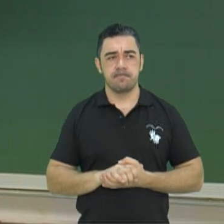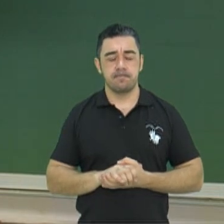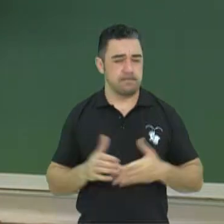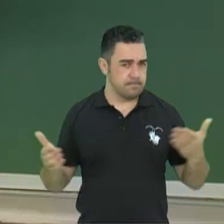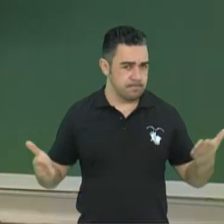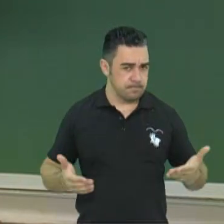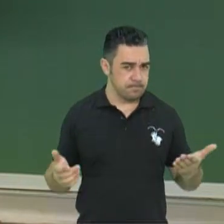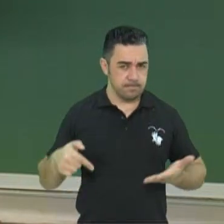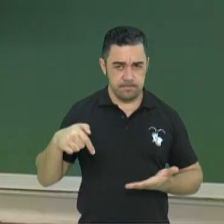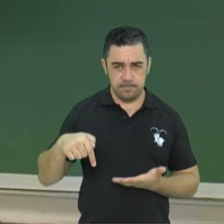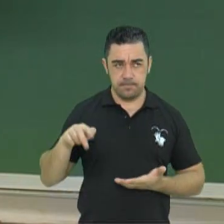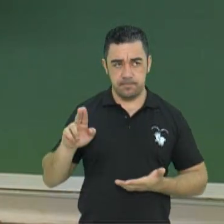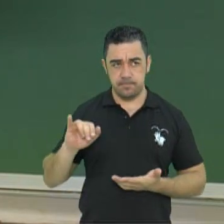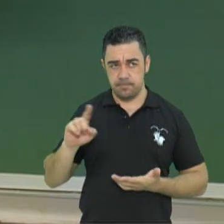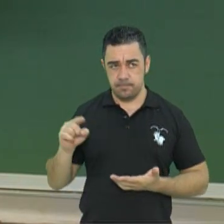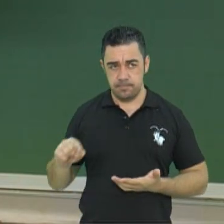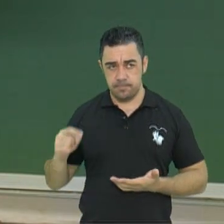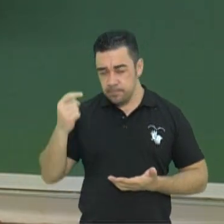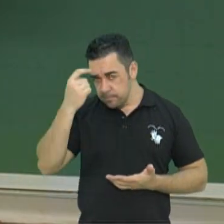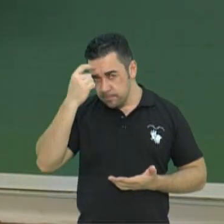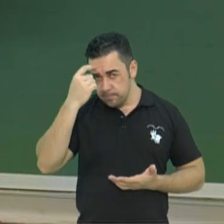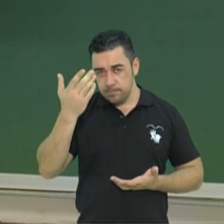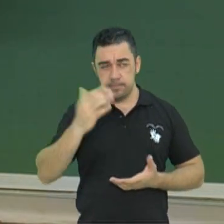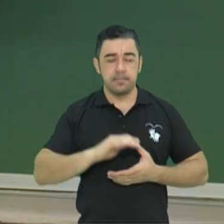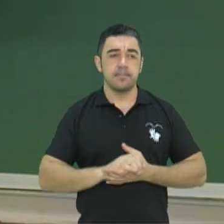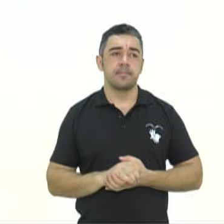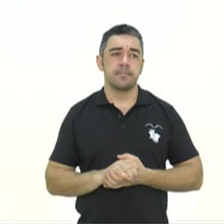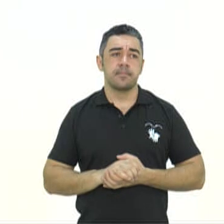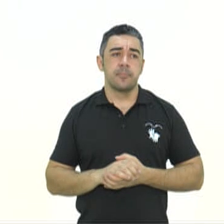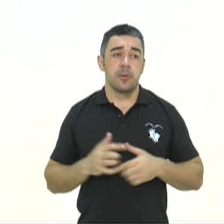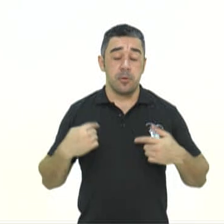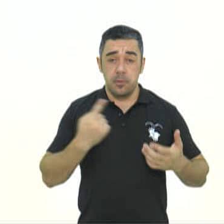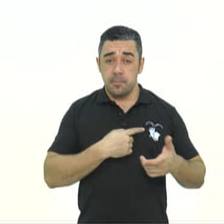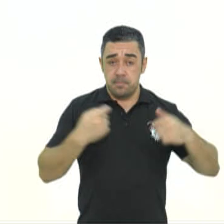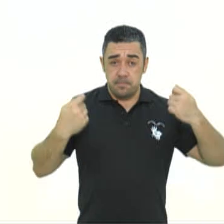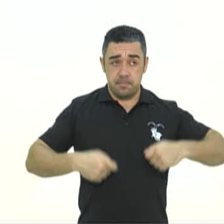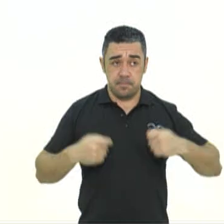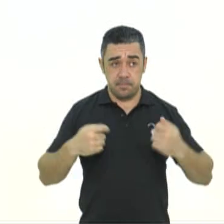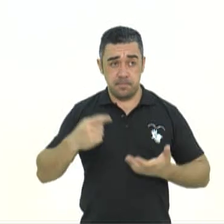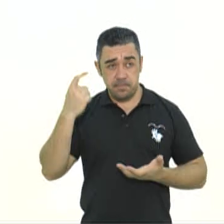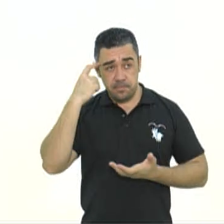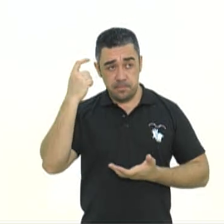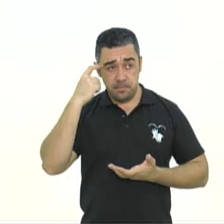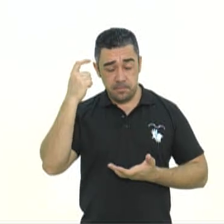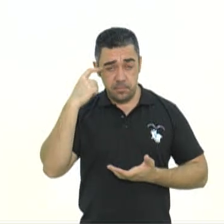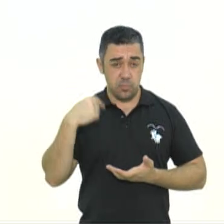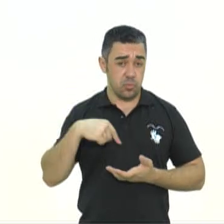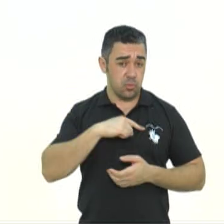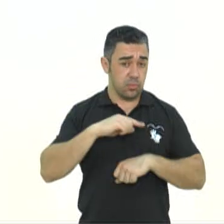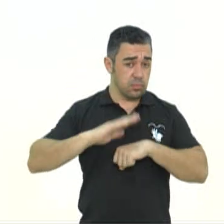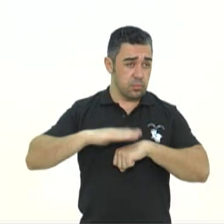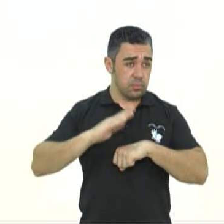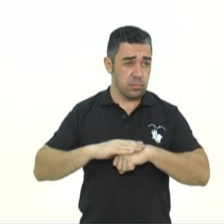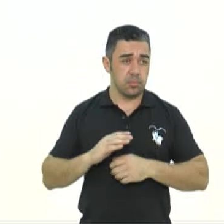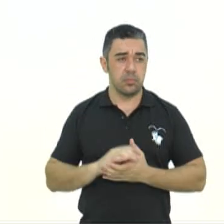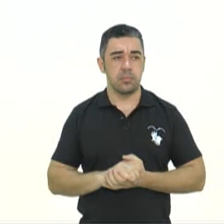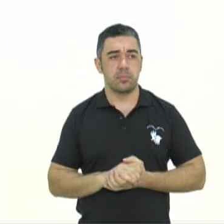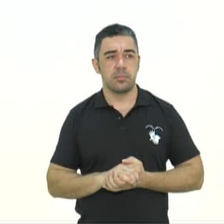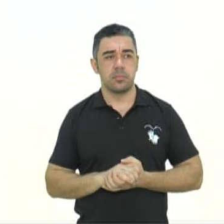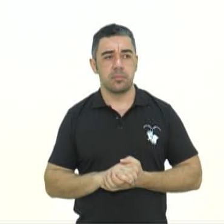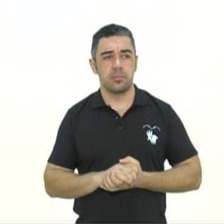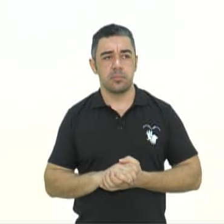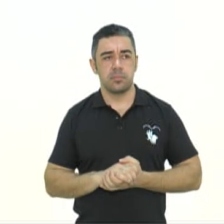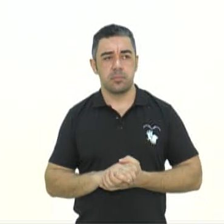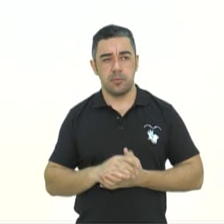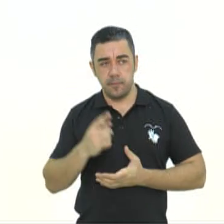E agora um quiz aqui para a gente pensar, tá? Precisamos repensar nossas atitudes.